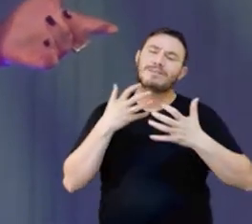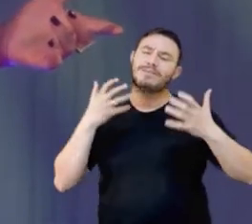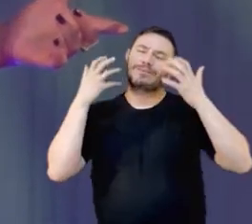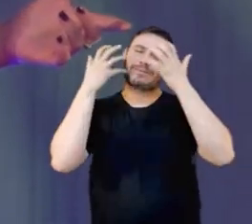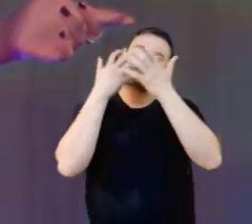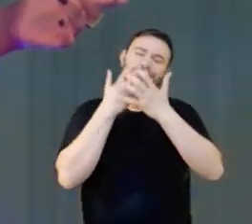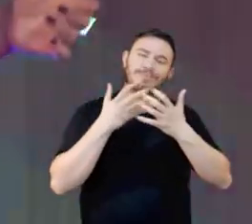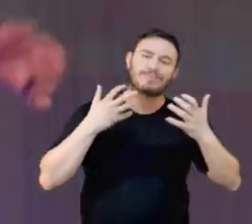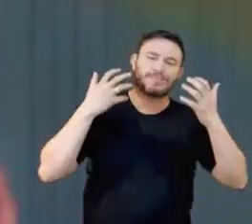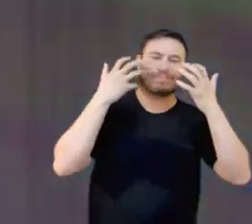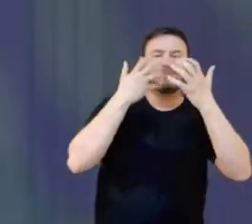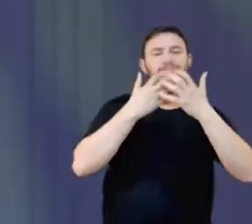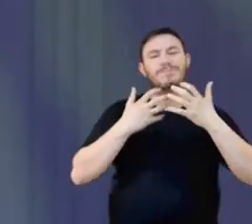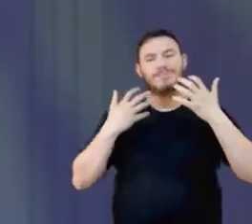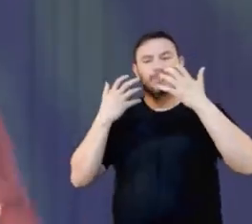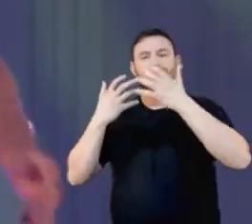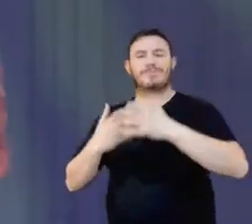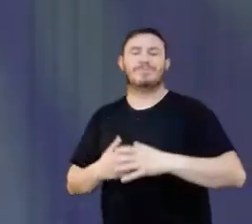canto.